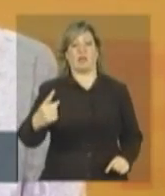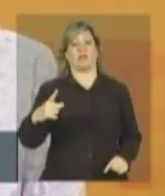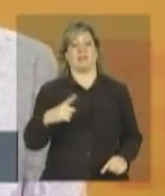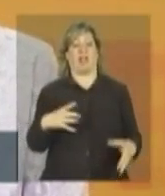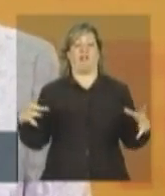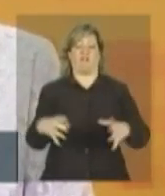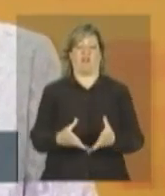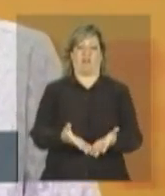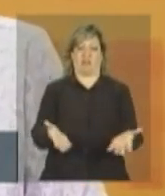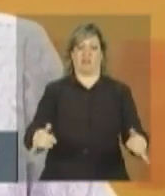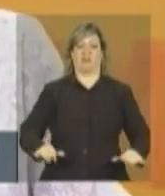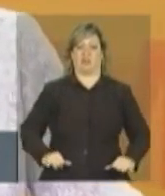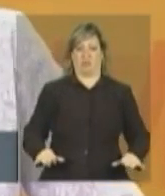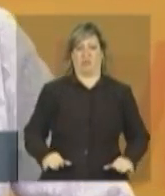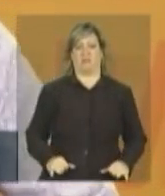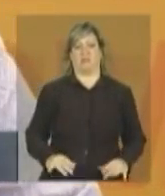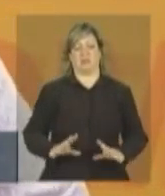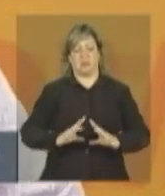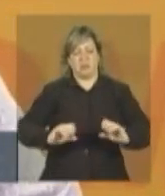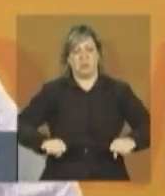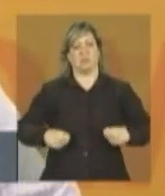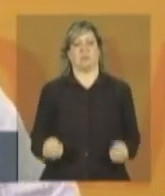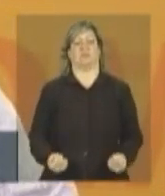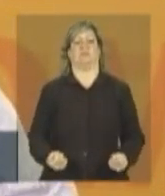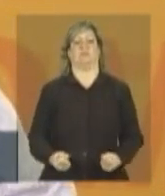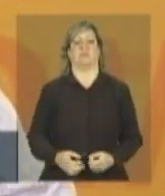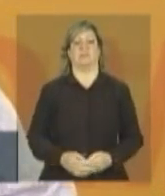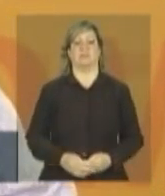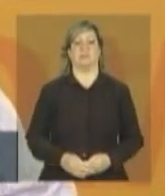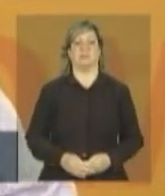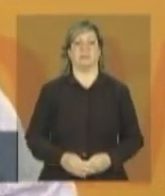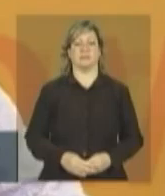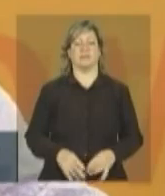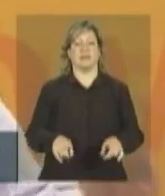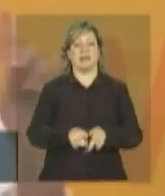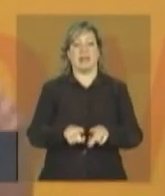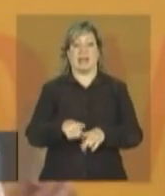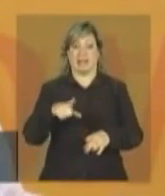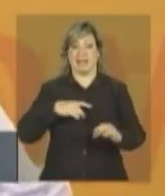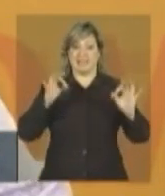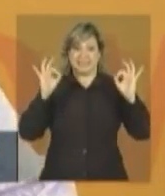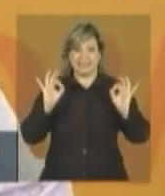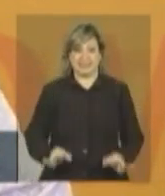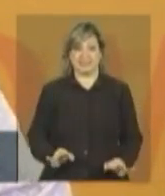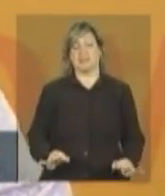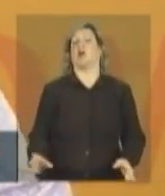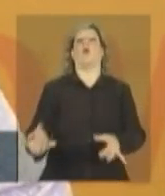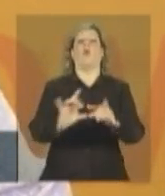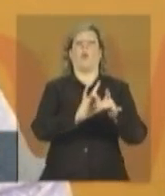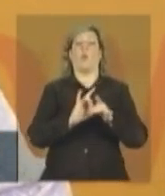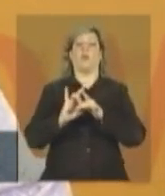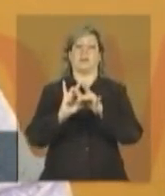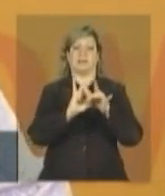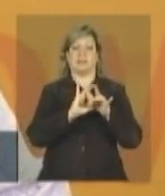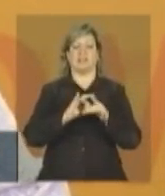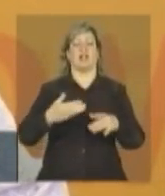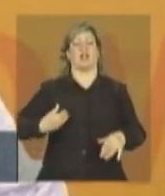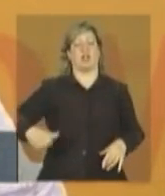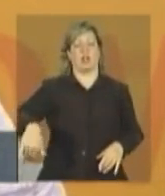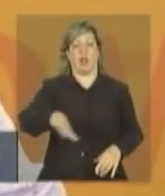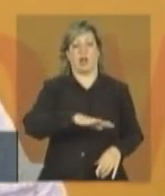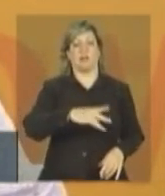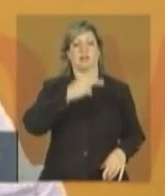nessa situação. E ter certeza que, unidos, nós